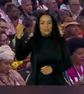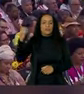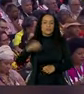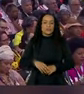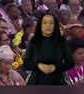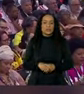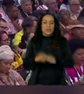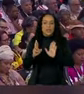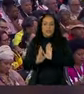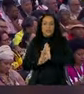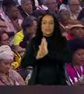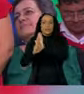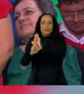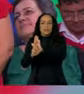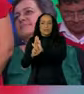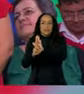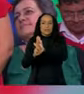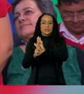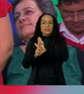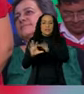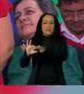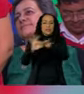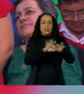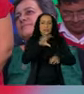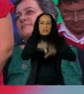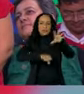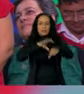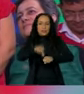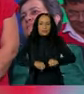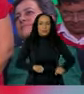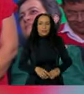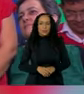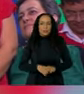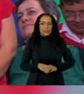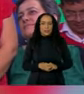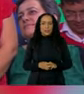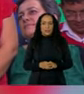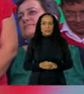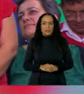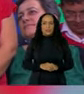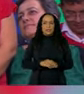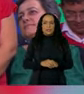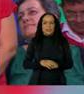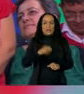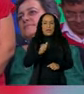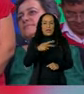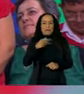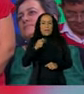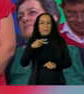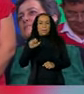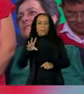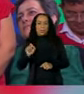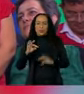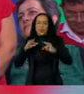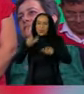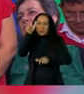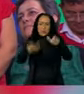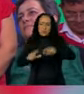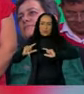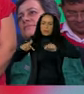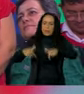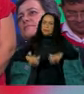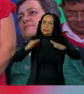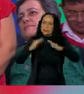estou representando a Aliança Internacional de Catadores. A gente tem uma aliança com os indígenas, tem uma aliança com todas as trabalhadoras domésticas do